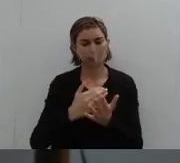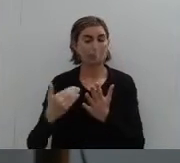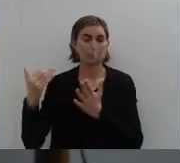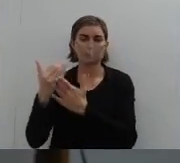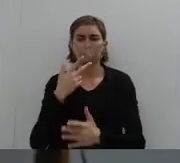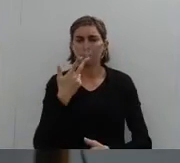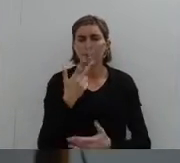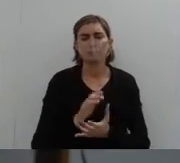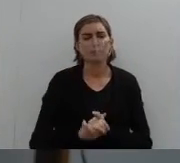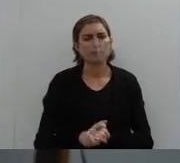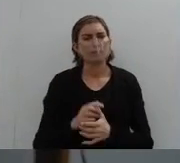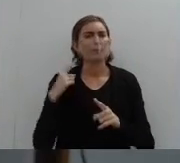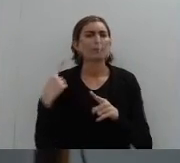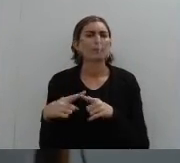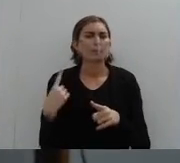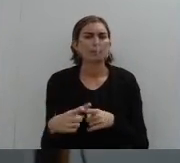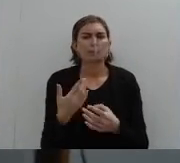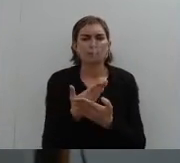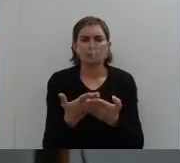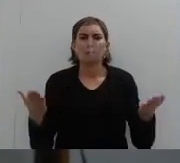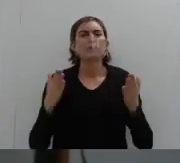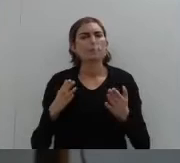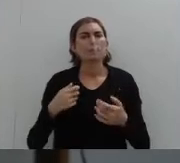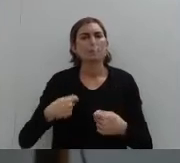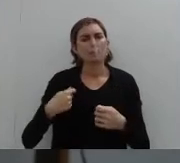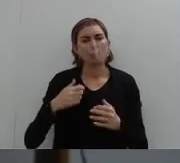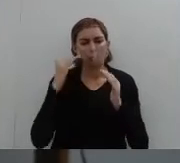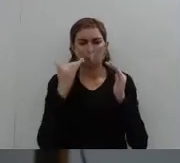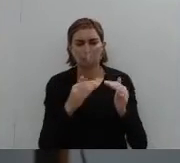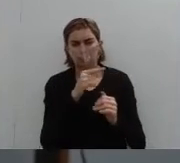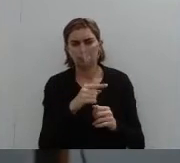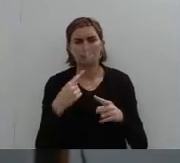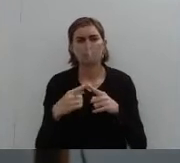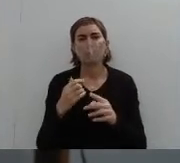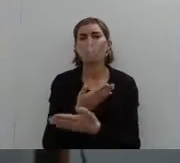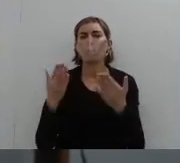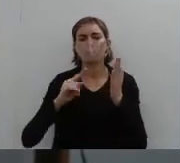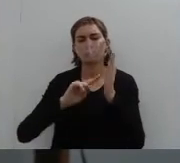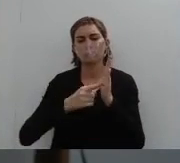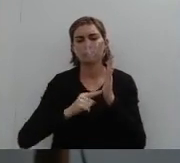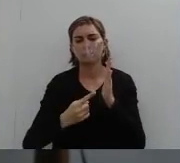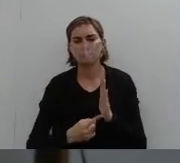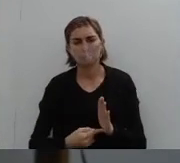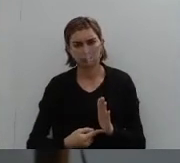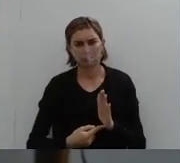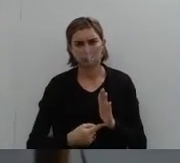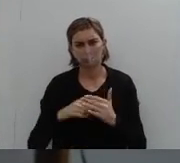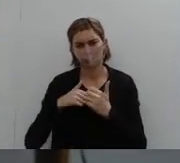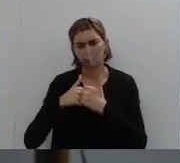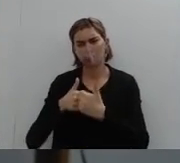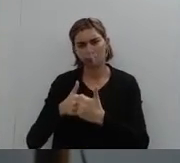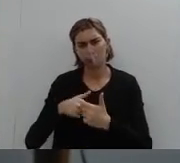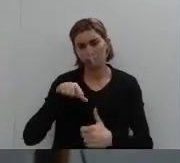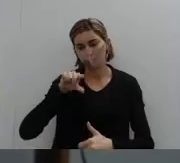Ela diz assim, ó, por que você deve seguir isso? Quais são os critérios que vão te guiar na escolha